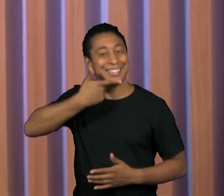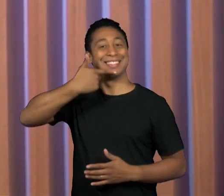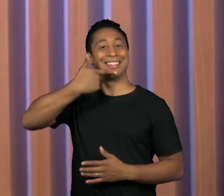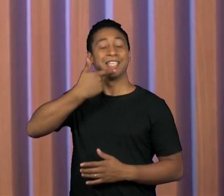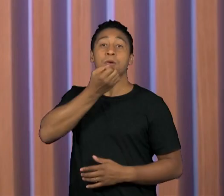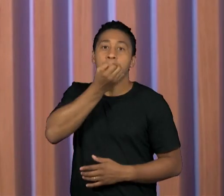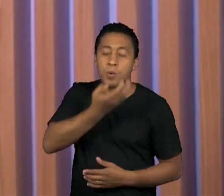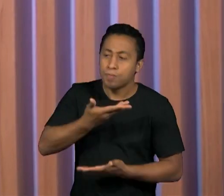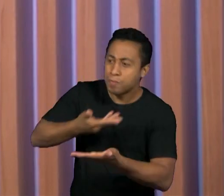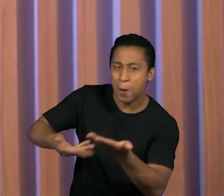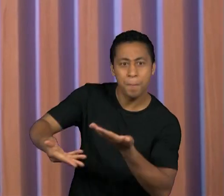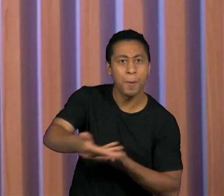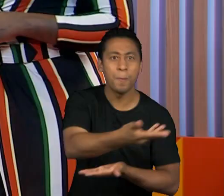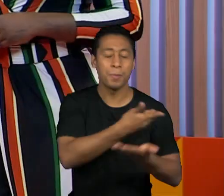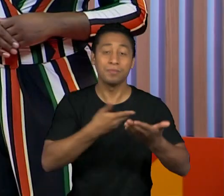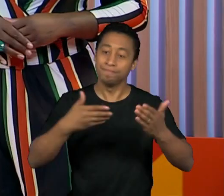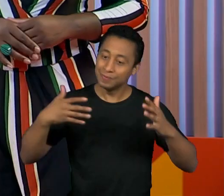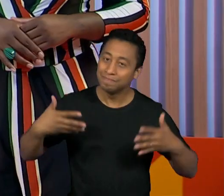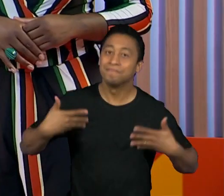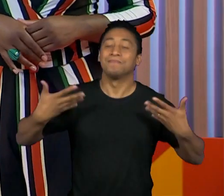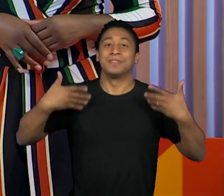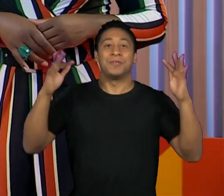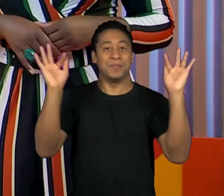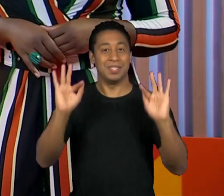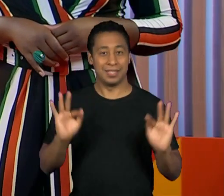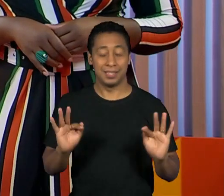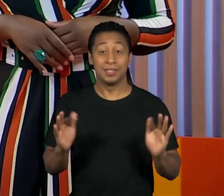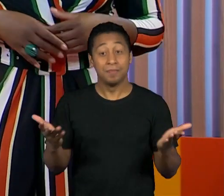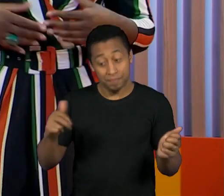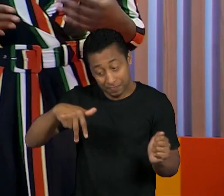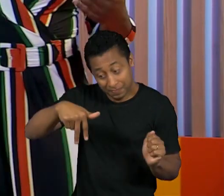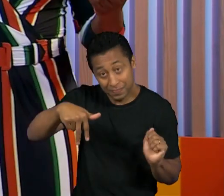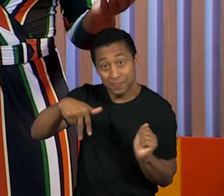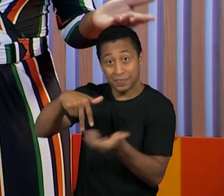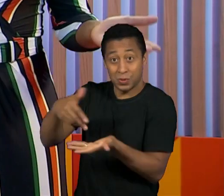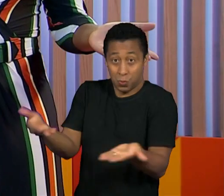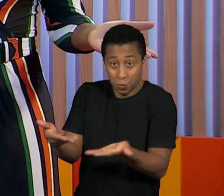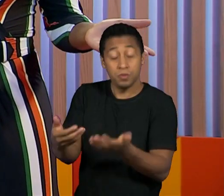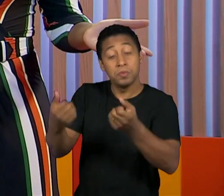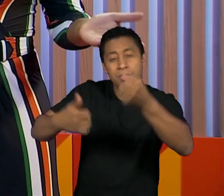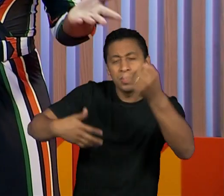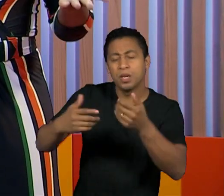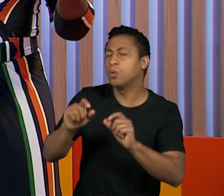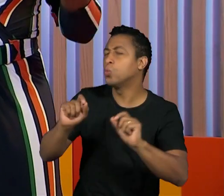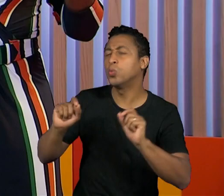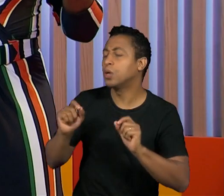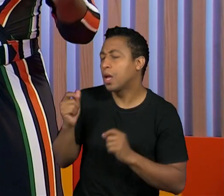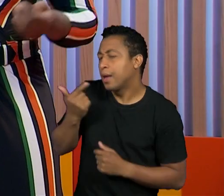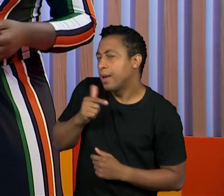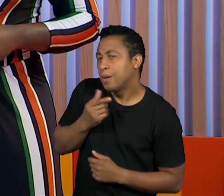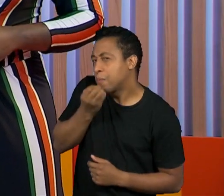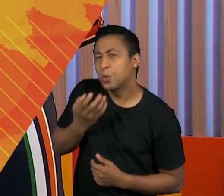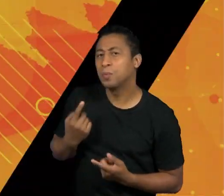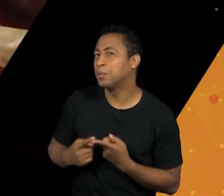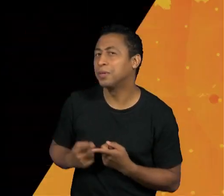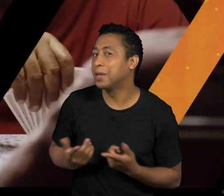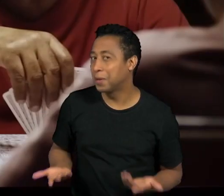estado de felicidade. O Estação Livre de hoje vai falar sobre esses benefícios. Vem rir com a